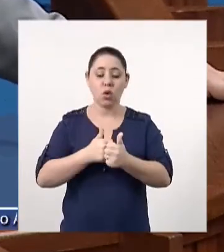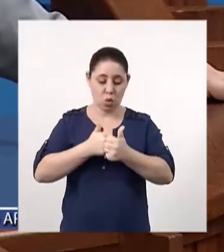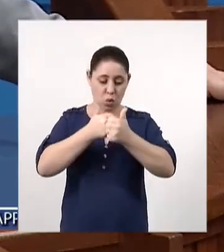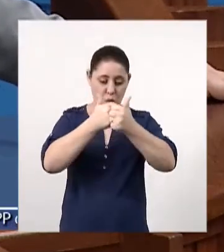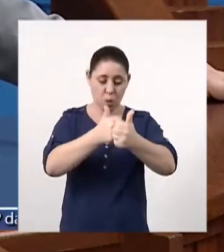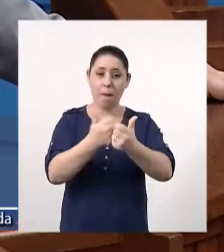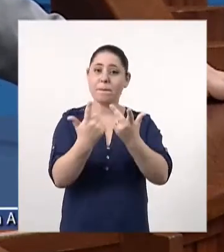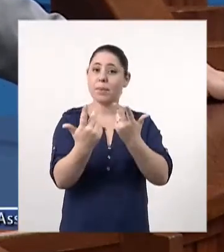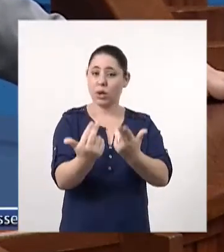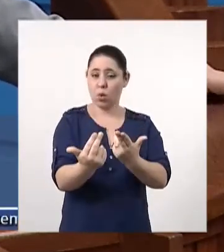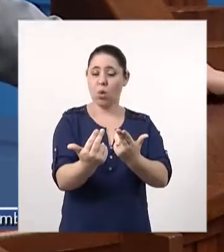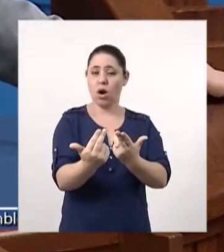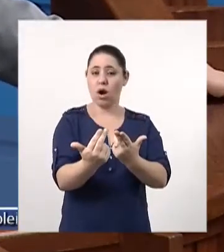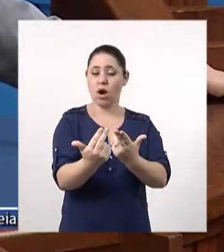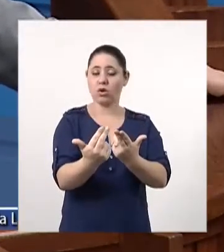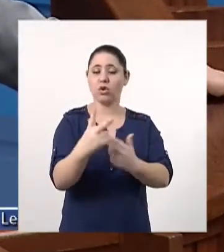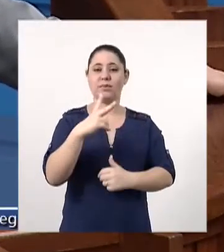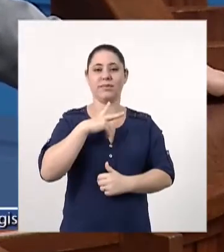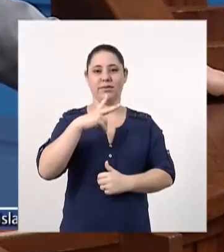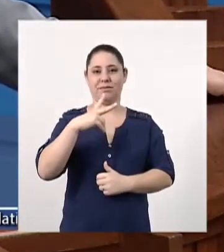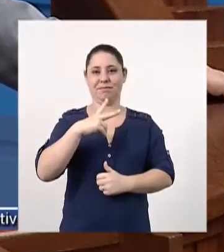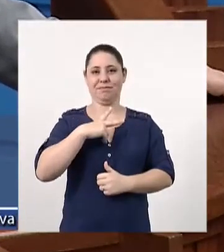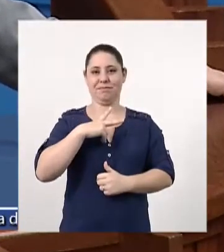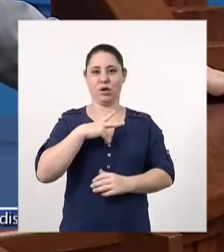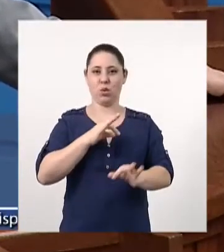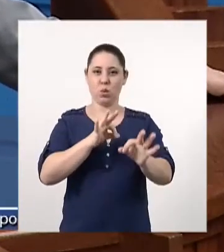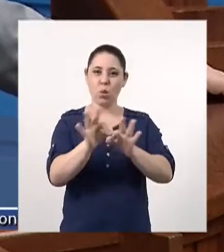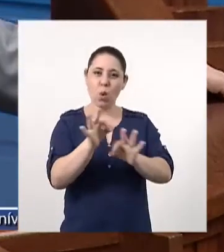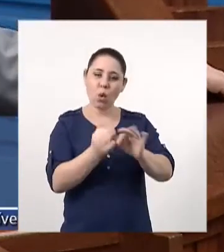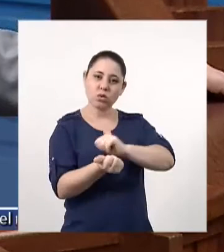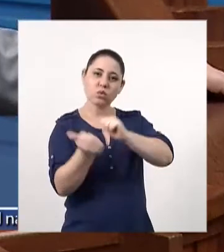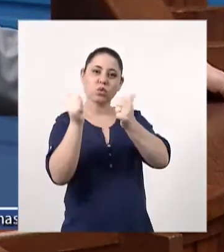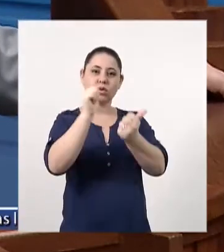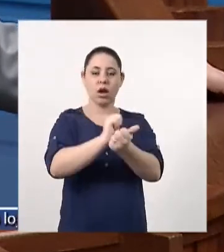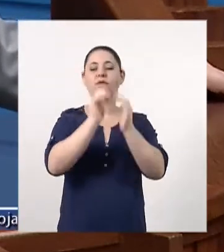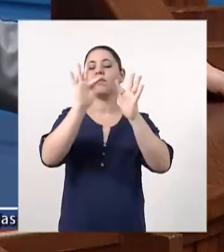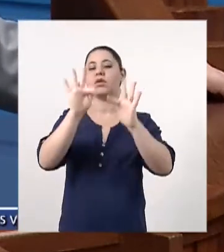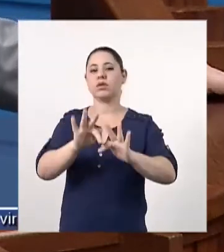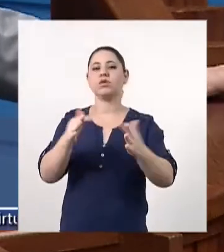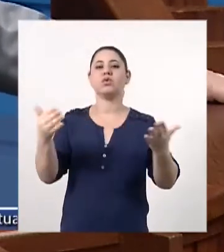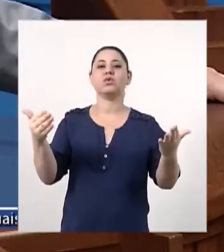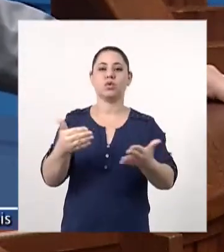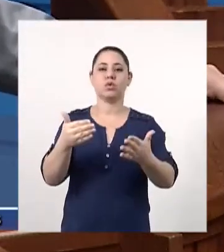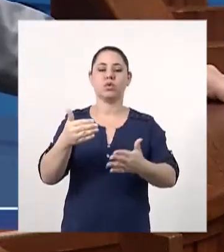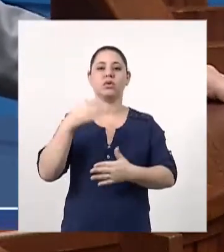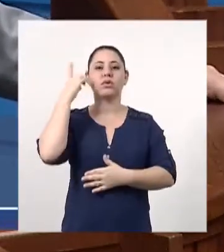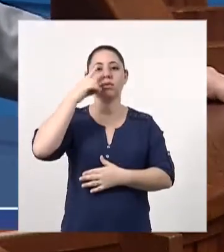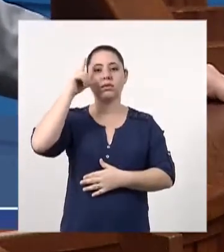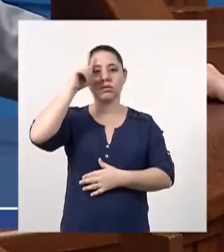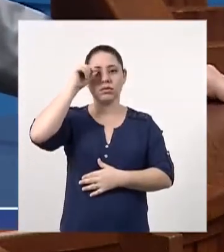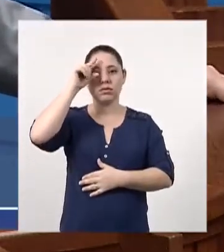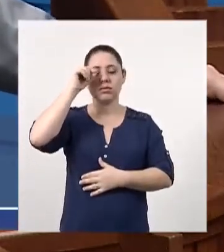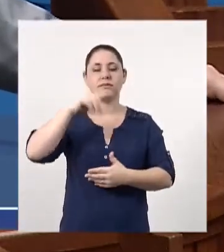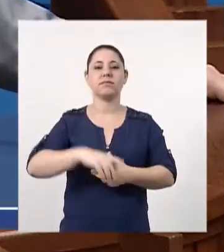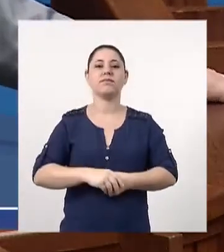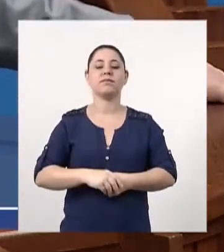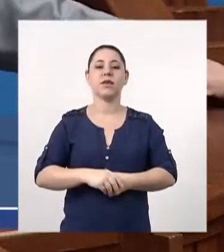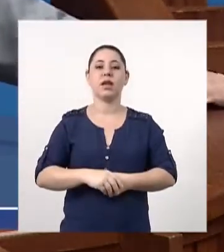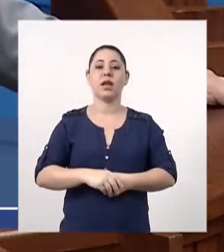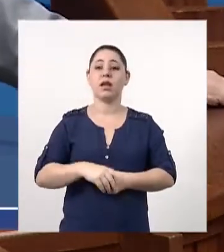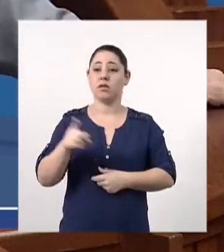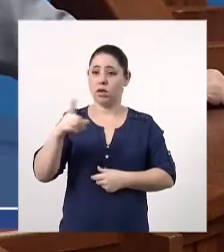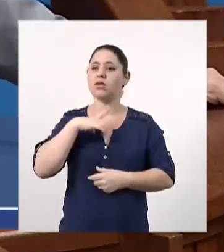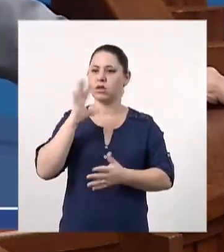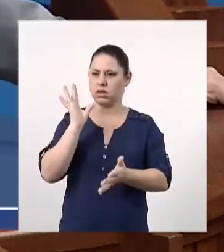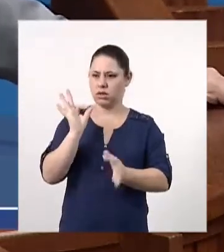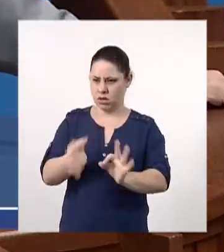mesmo ritmo do setor privado e ajuste nessa produção. Eu finalizo aqui, deputado Gerson Claro, e Vossa Excelência, eu tenho